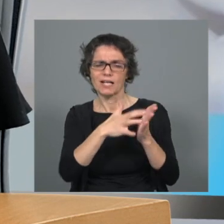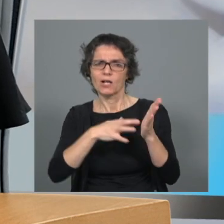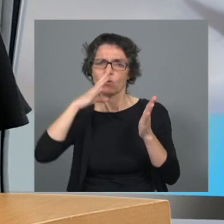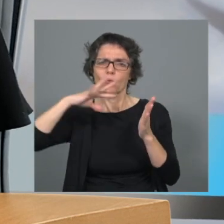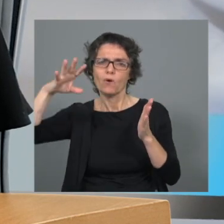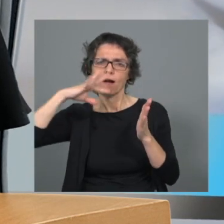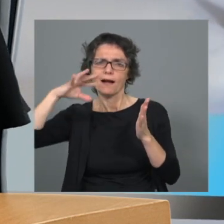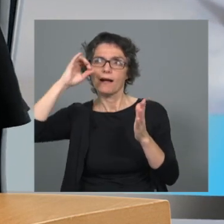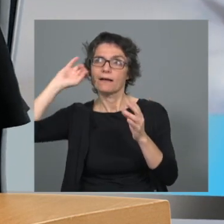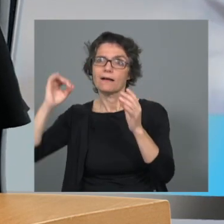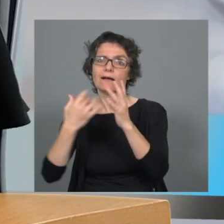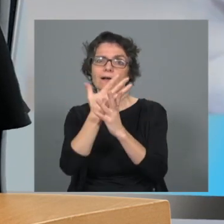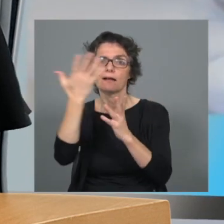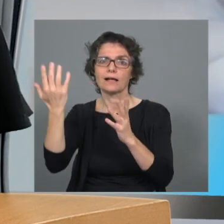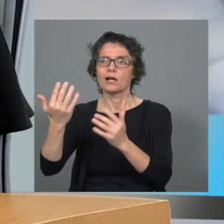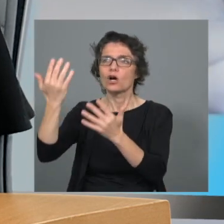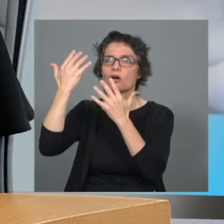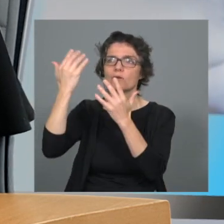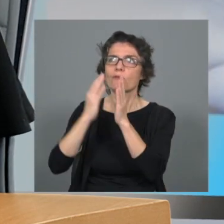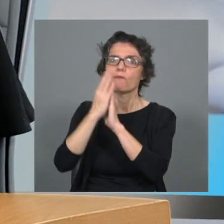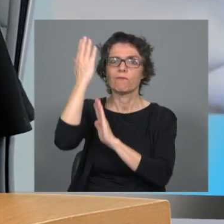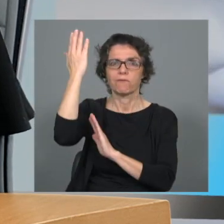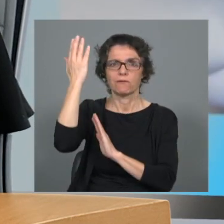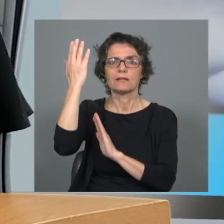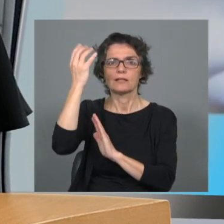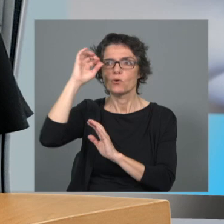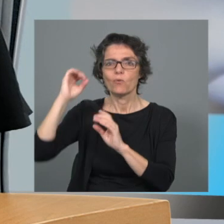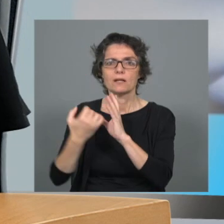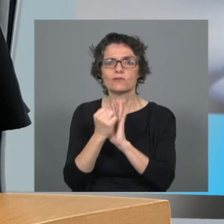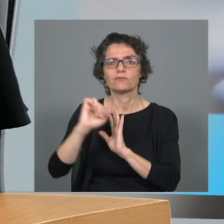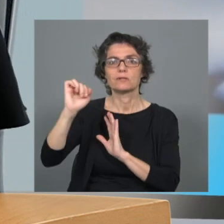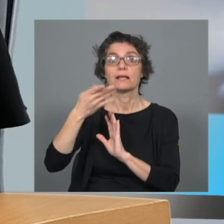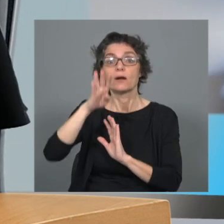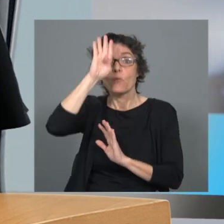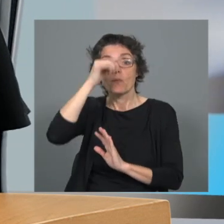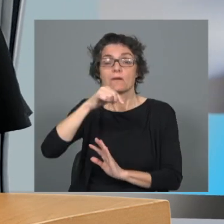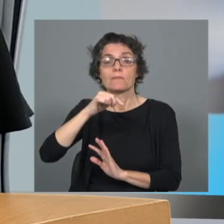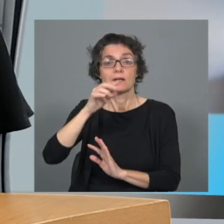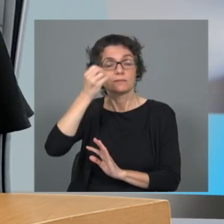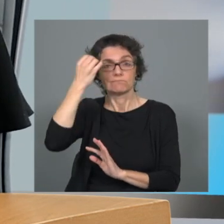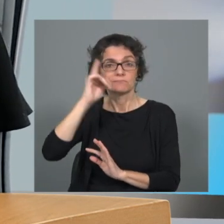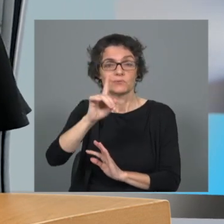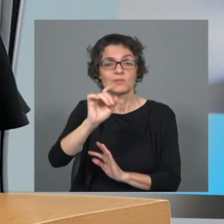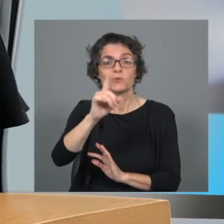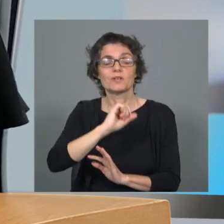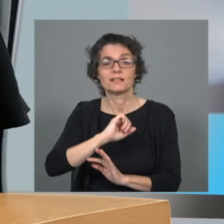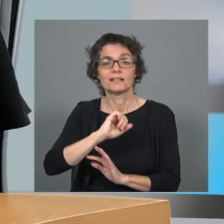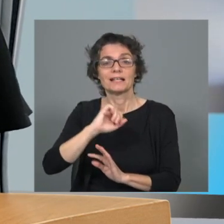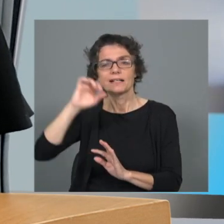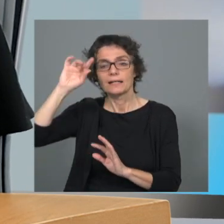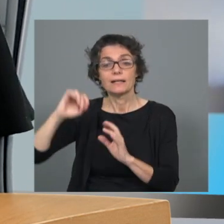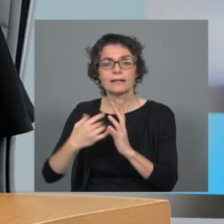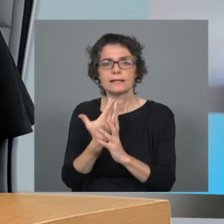um cântico, que é um hino de louvor. Mas o Papa não esquece que, neste momento, a criação está a